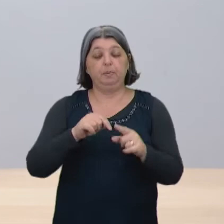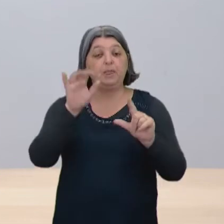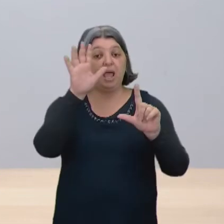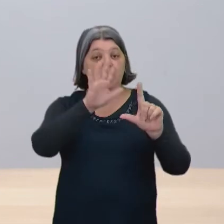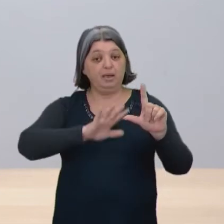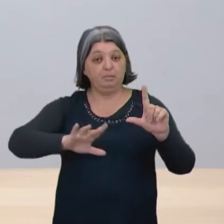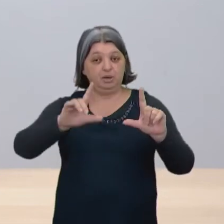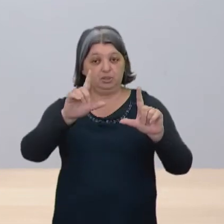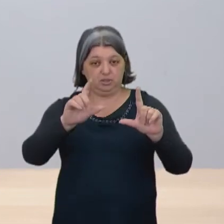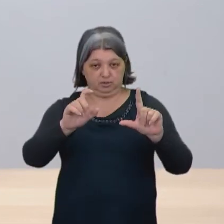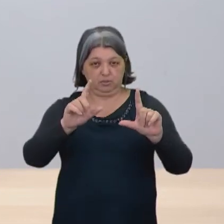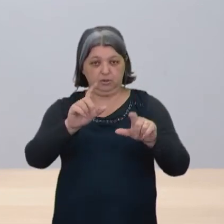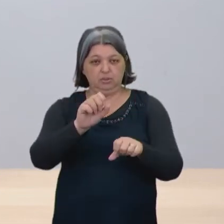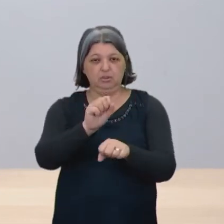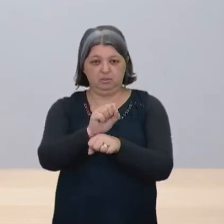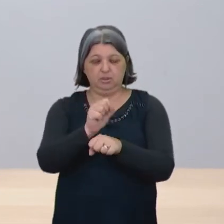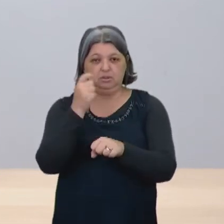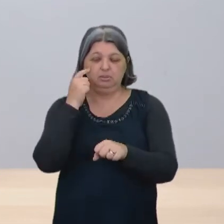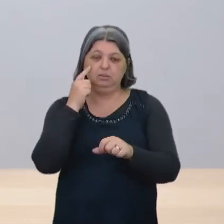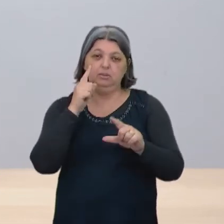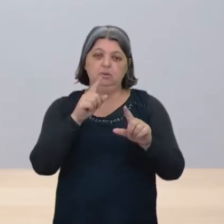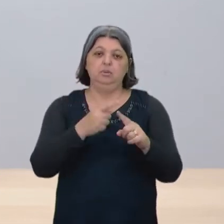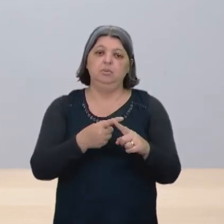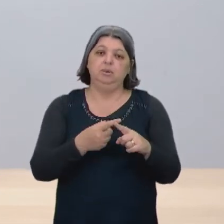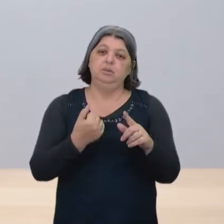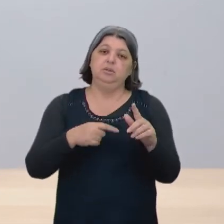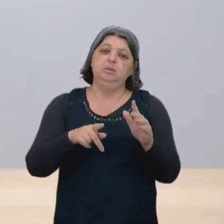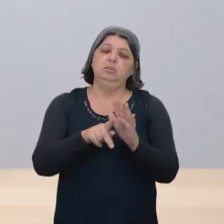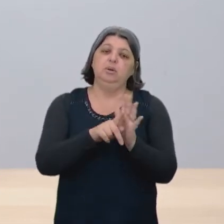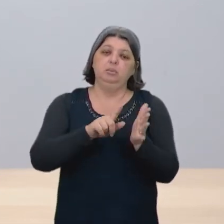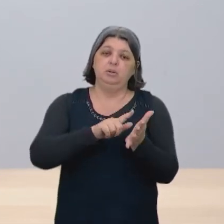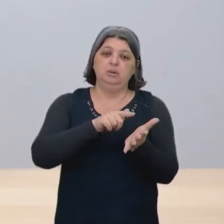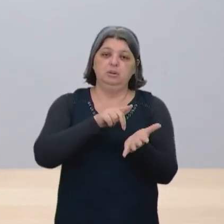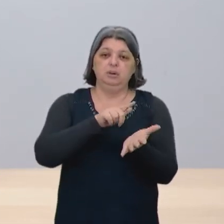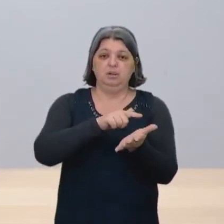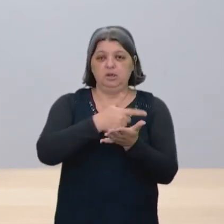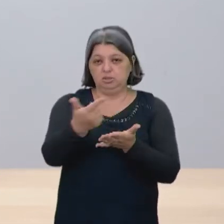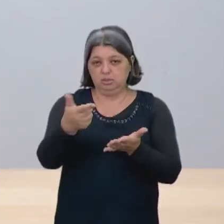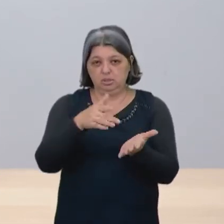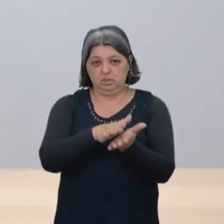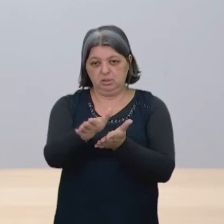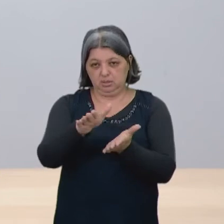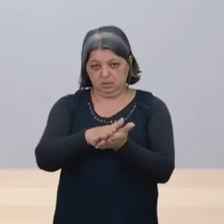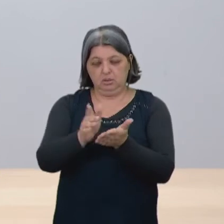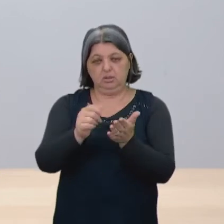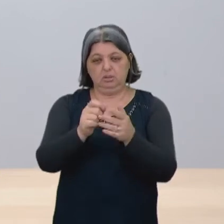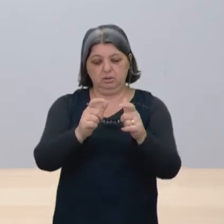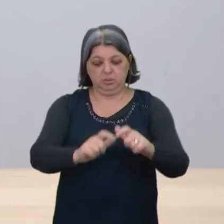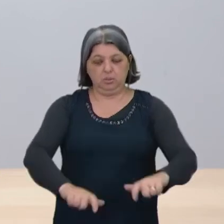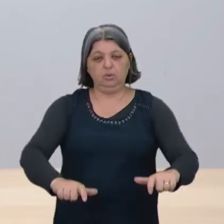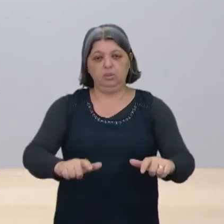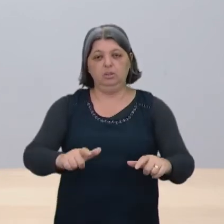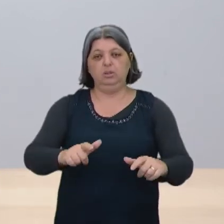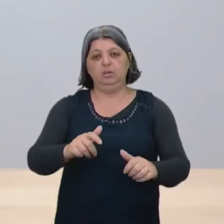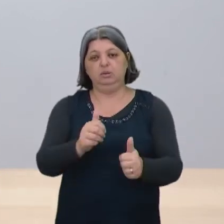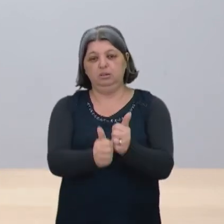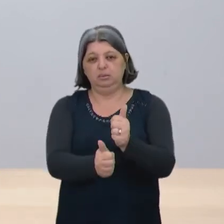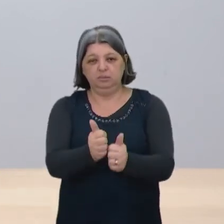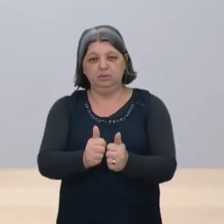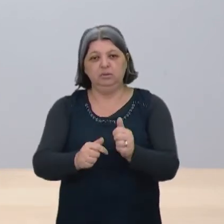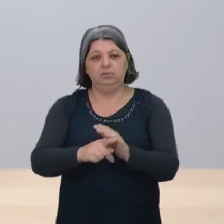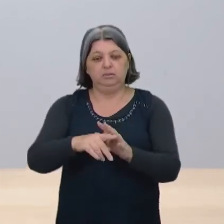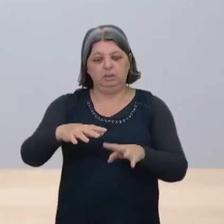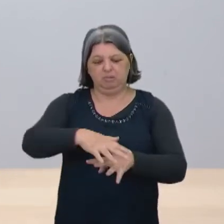imagem congelada ali que eu coloquei propositalmente se fosse um jornal impresso, né? Que era o campo todo destruído,